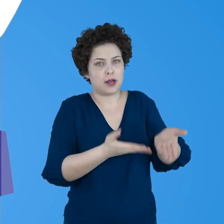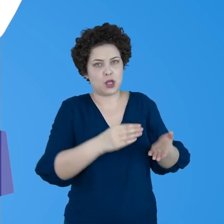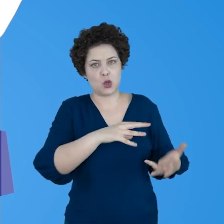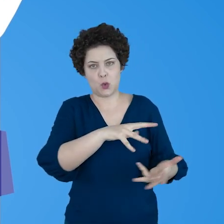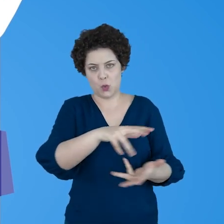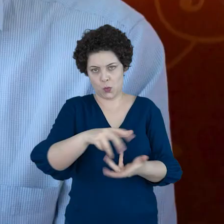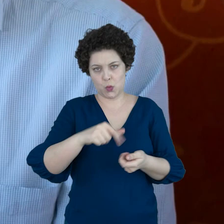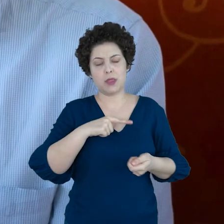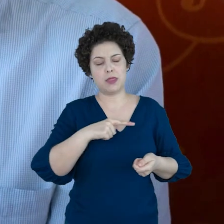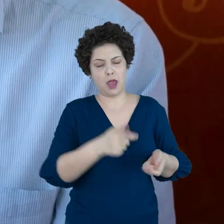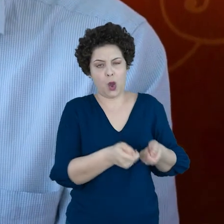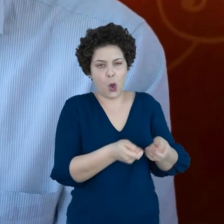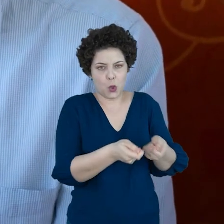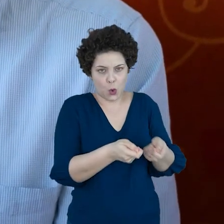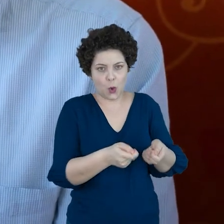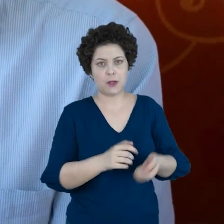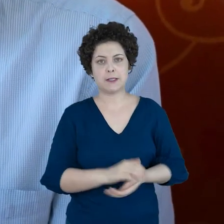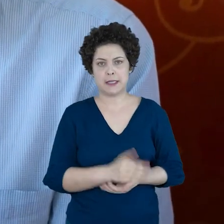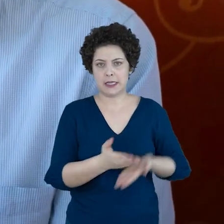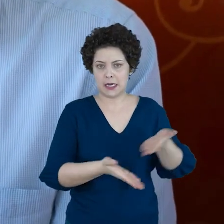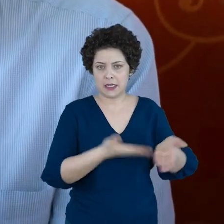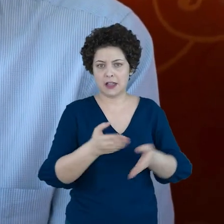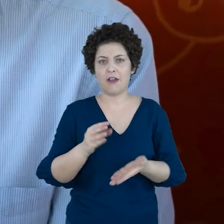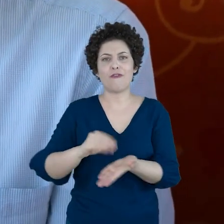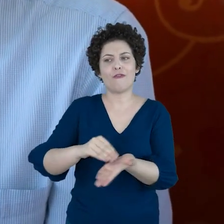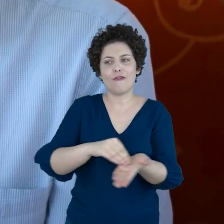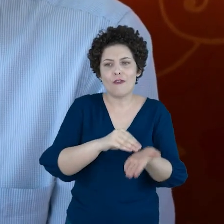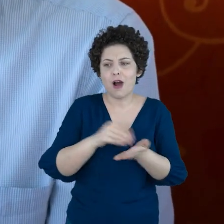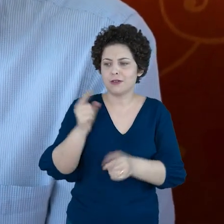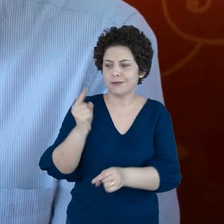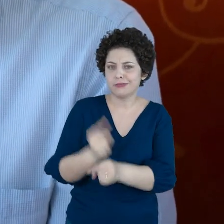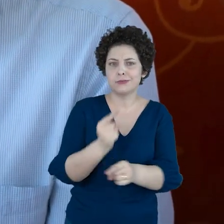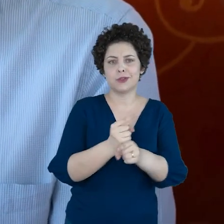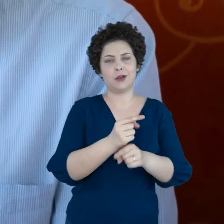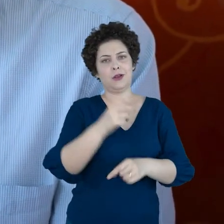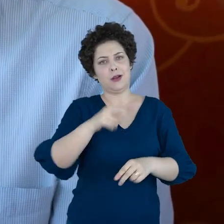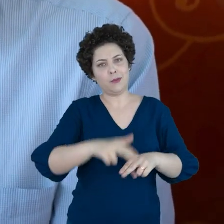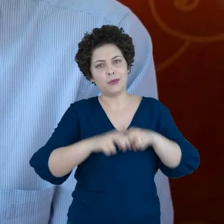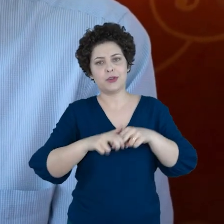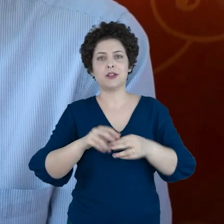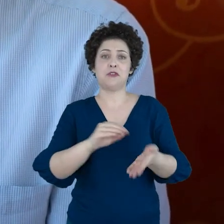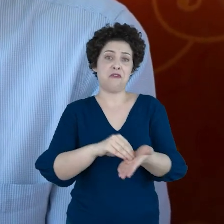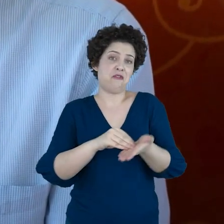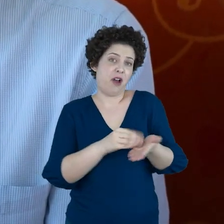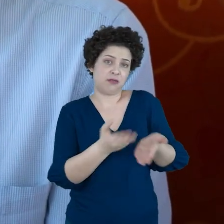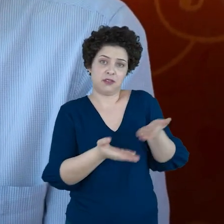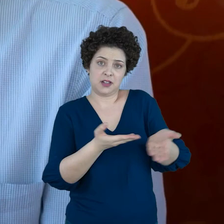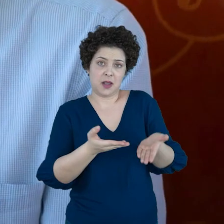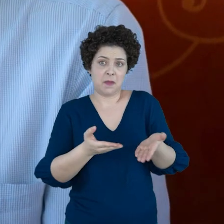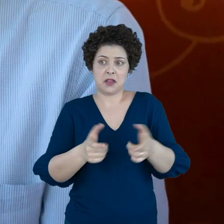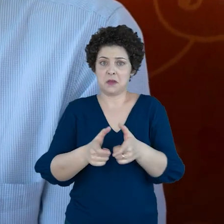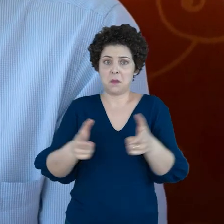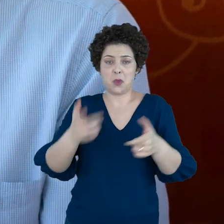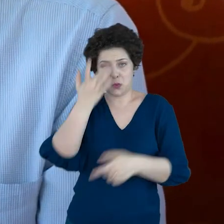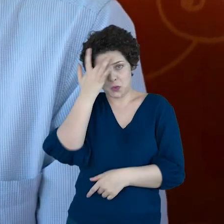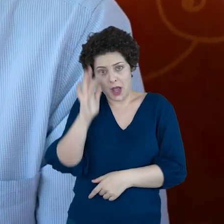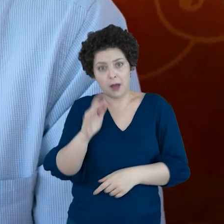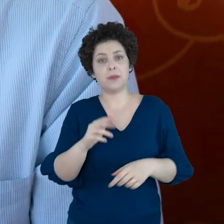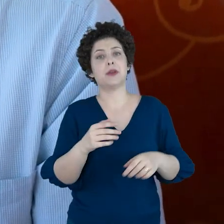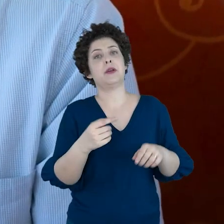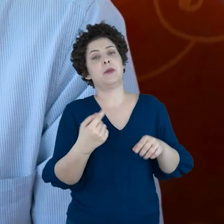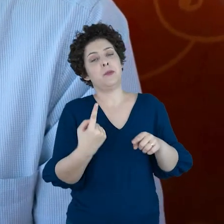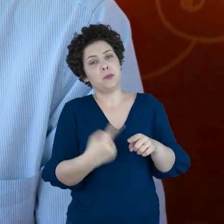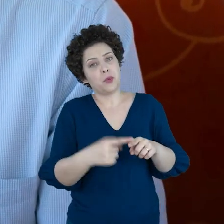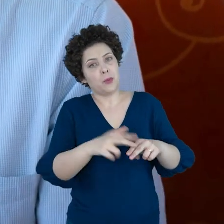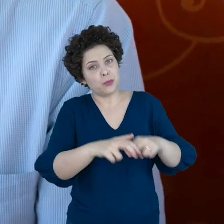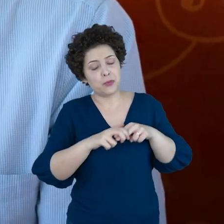todo. A falta de diagnóstico é um dos principais fatores da falta de tratamento. Depois, pelo mesmo motivo, por não